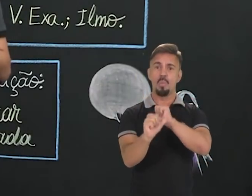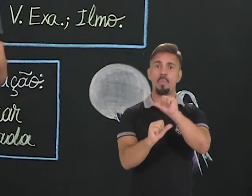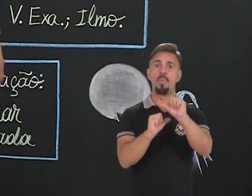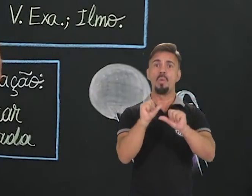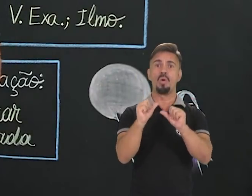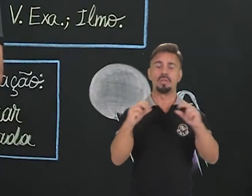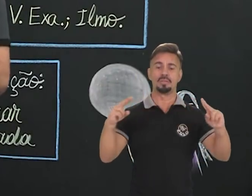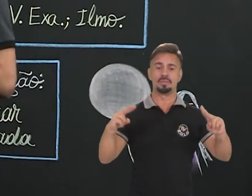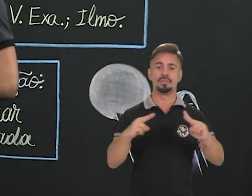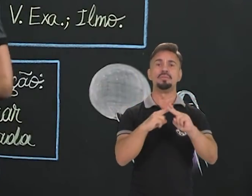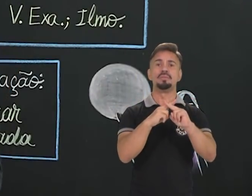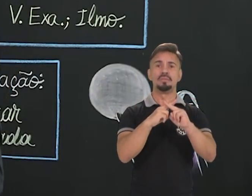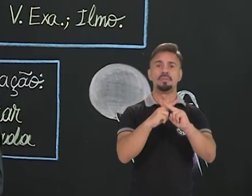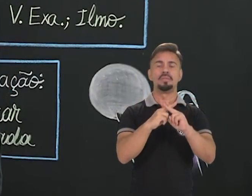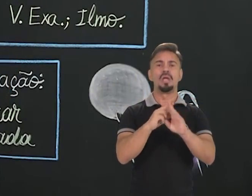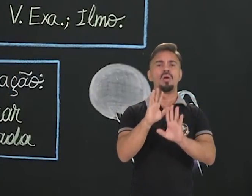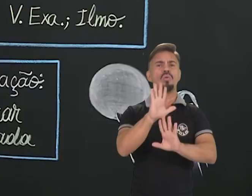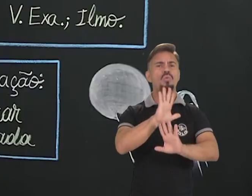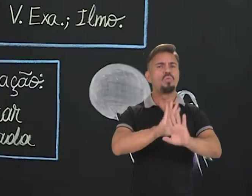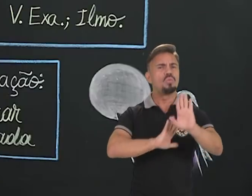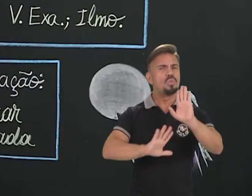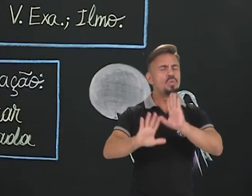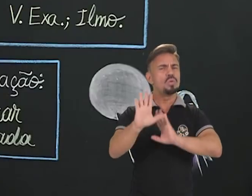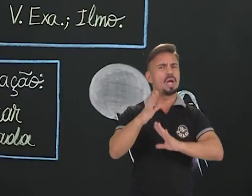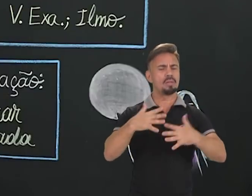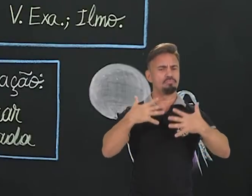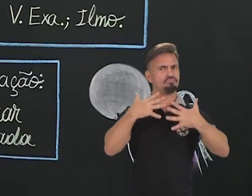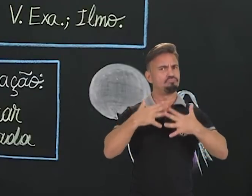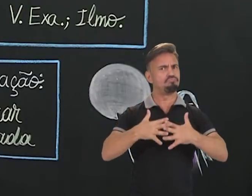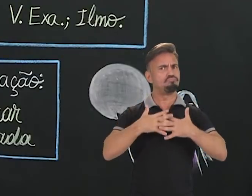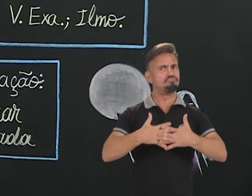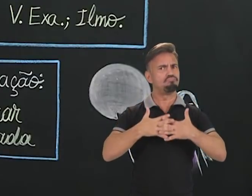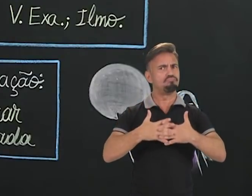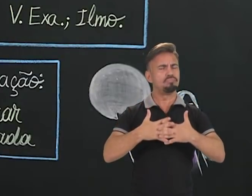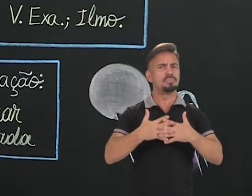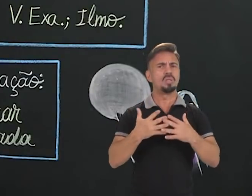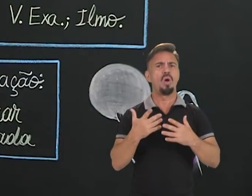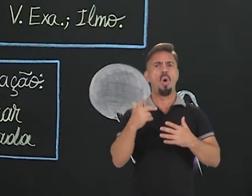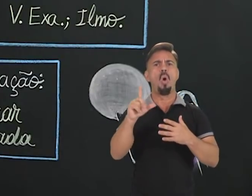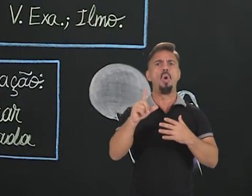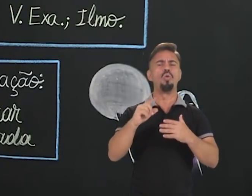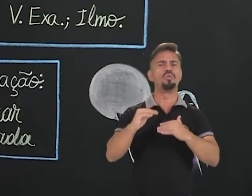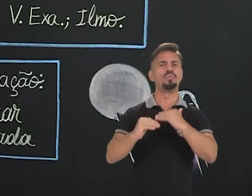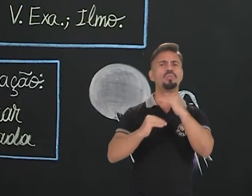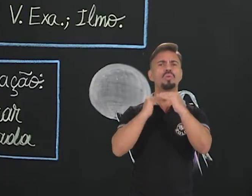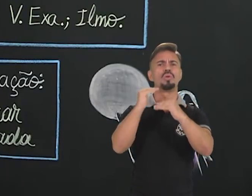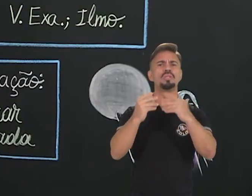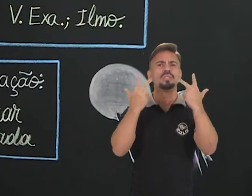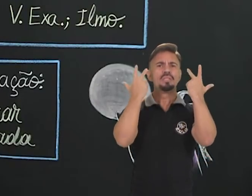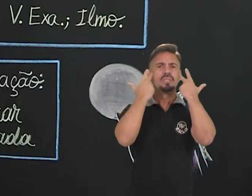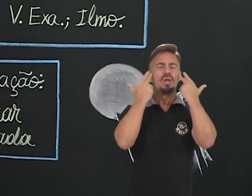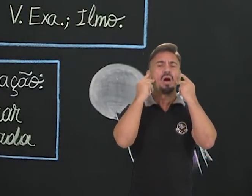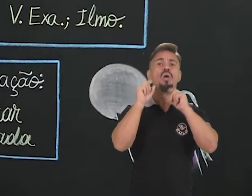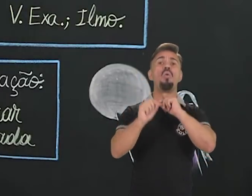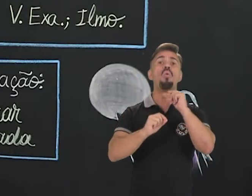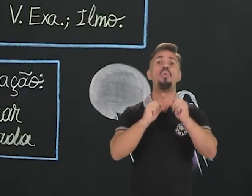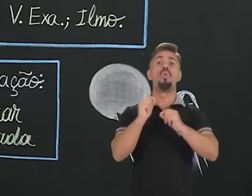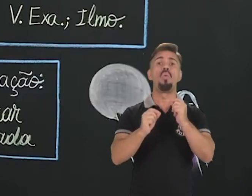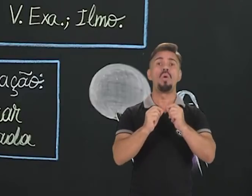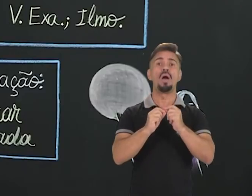gente chama de hibridismo. Cuidado para não confundir com outro processo muito comum, que é o processo